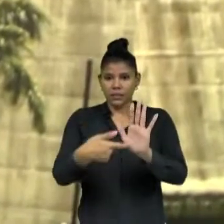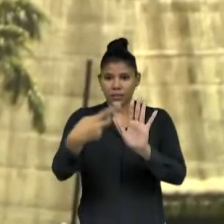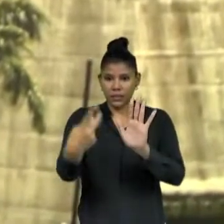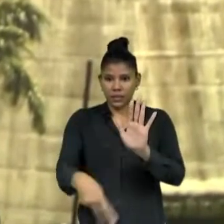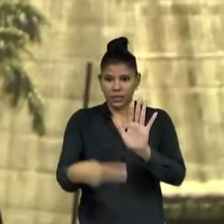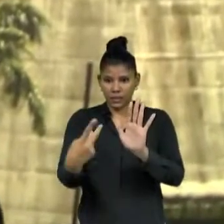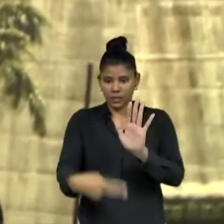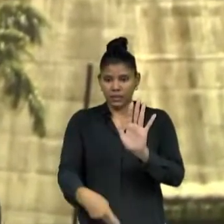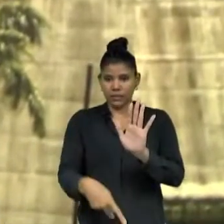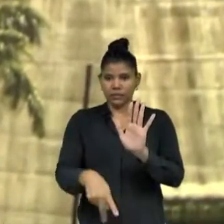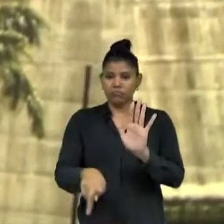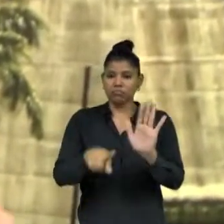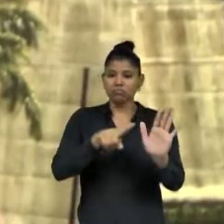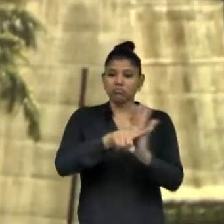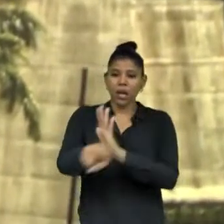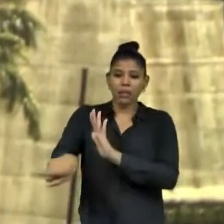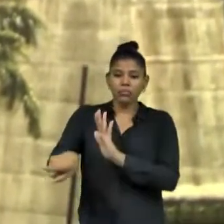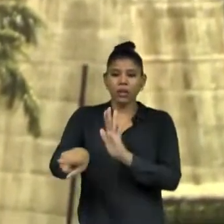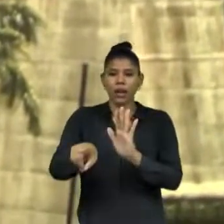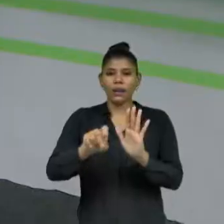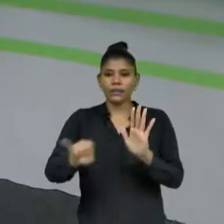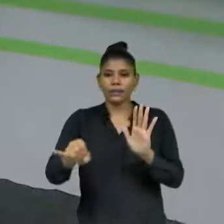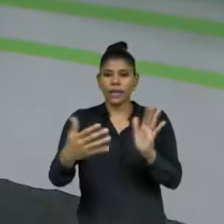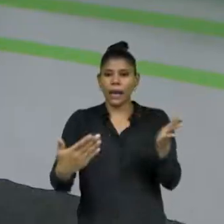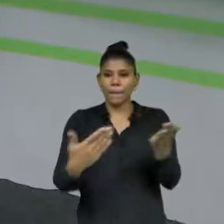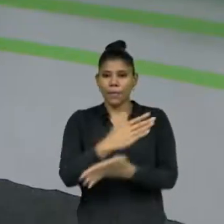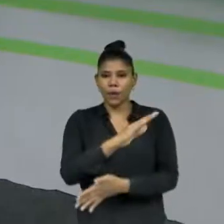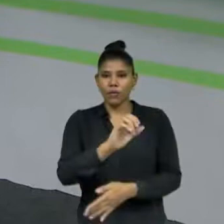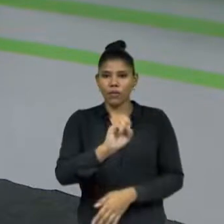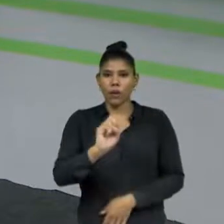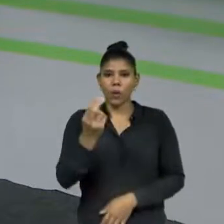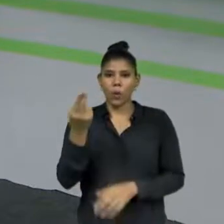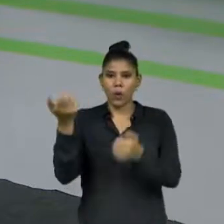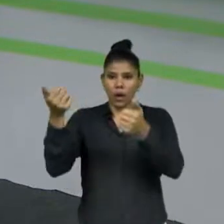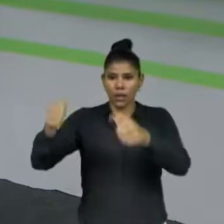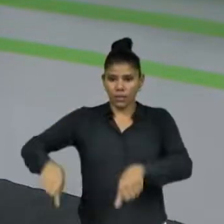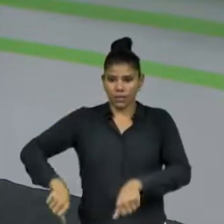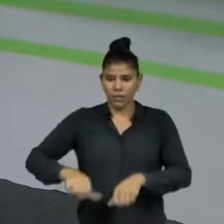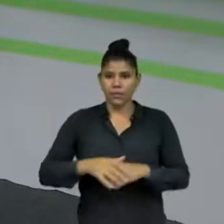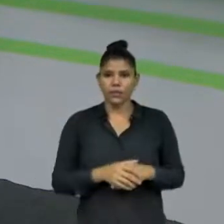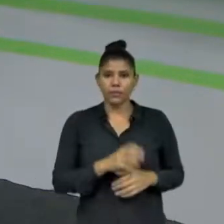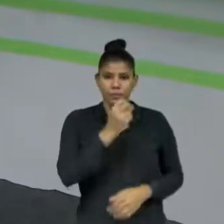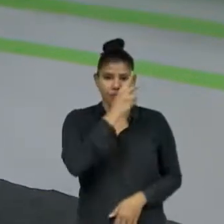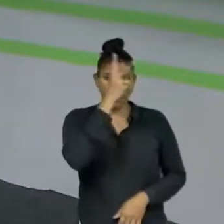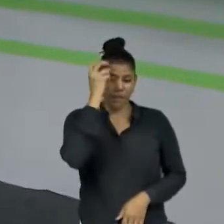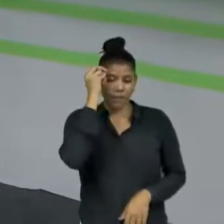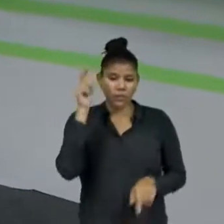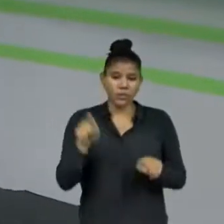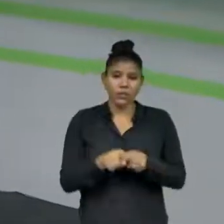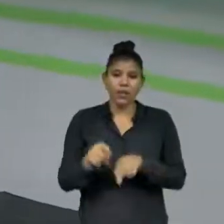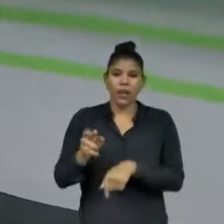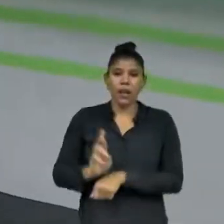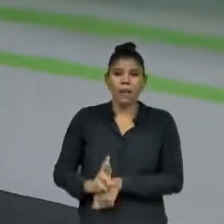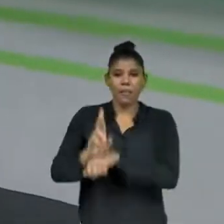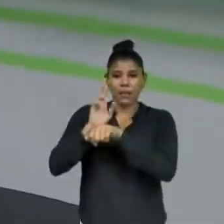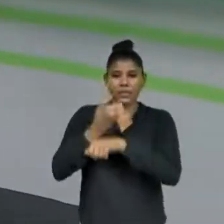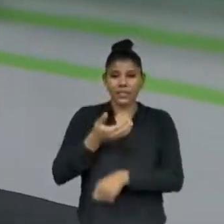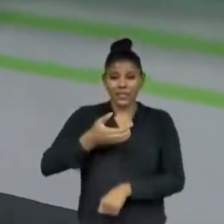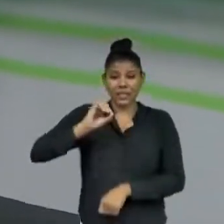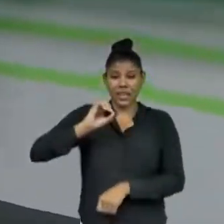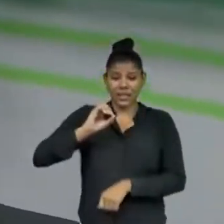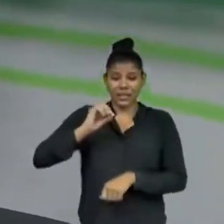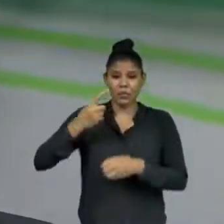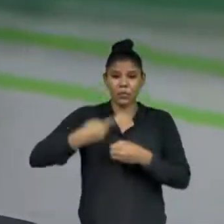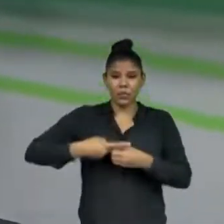CPI para análise e aprovação. Prefeitos e representantes de 10 municípios cearenses que